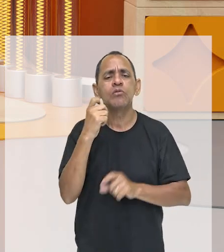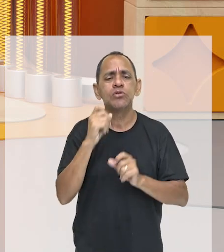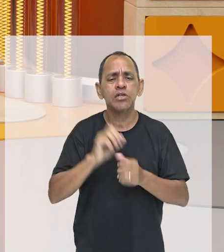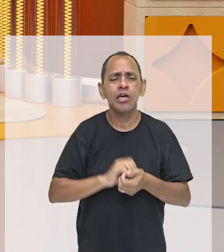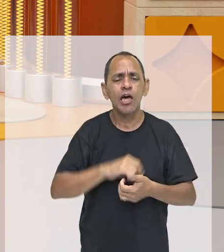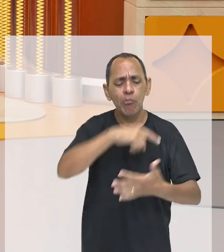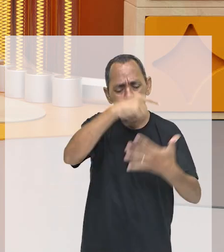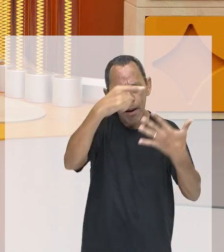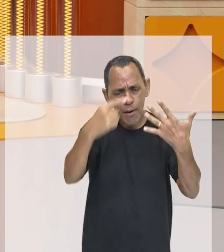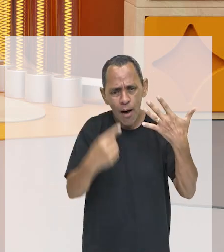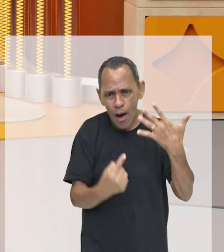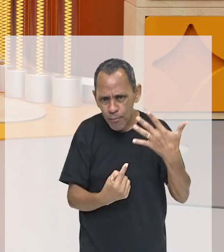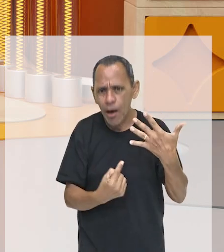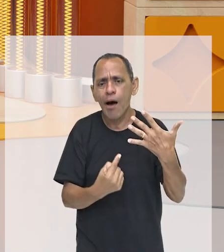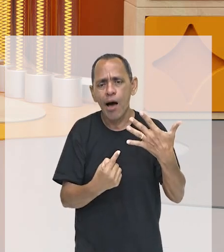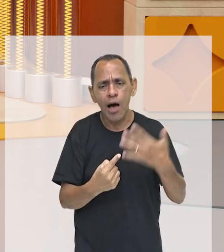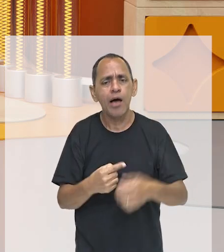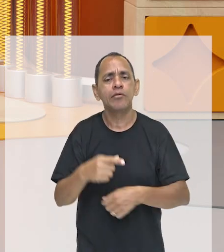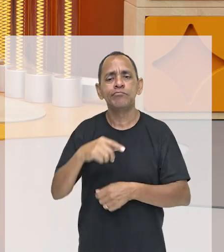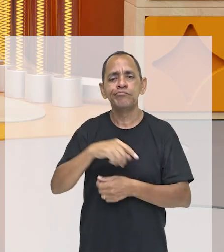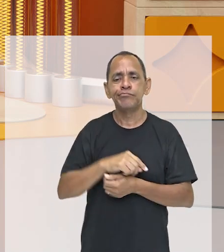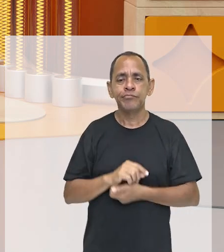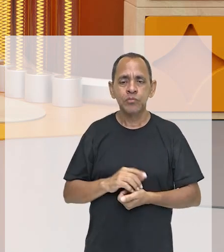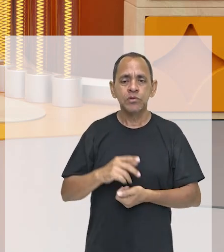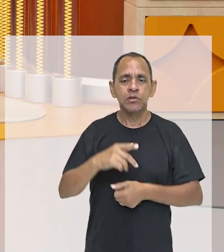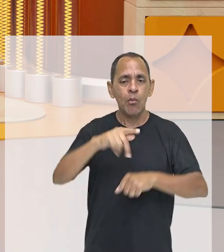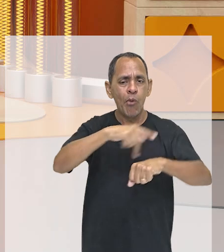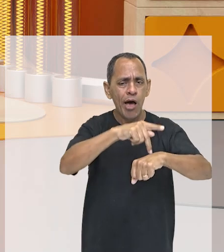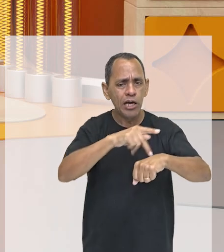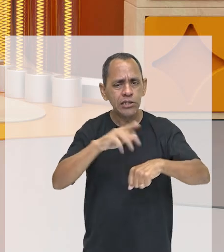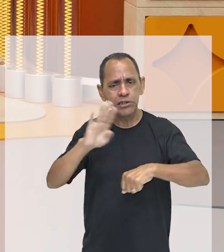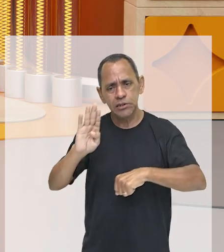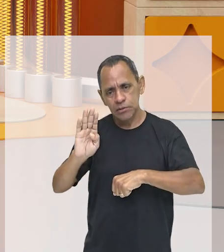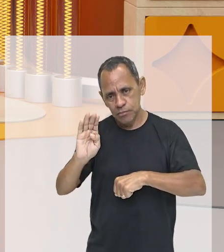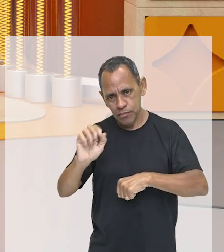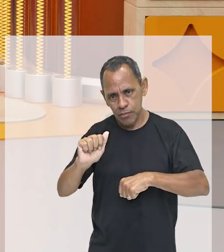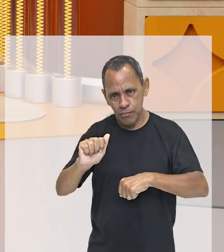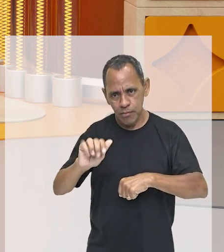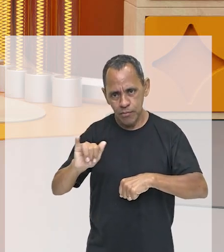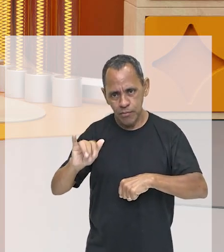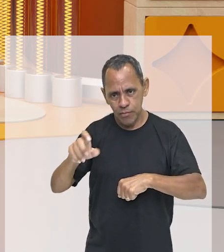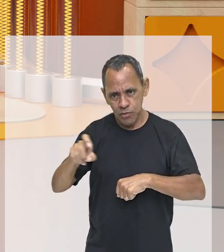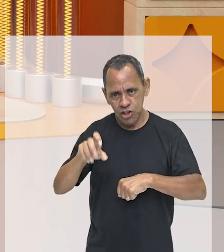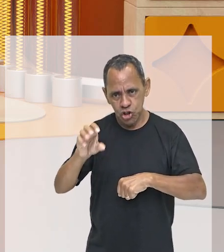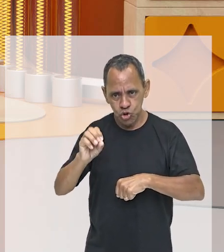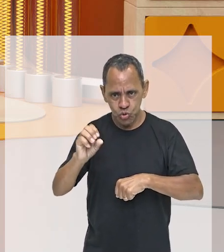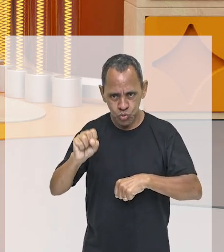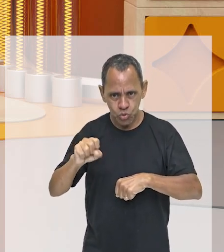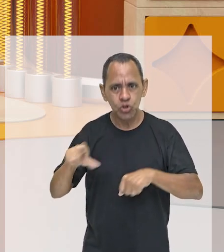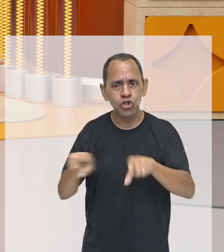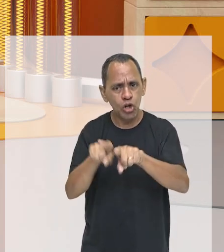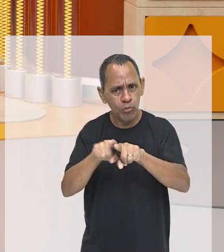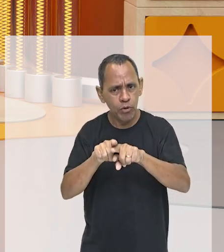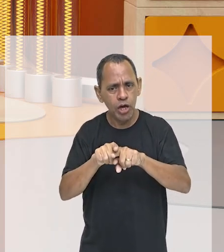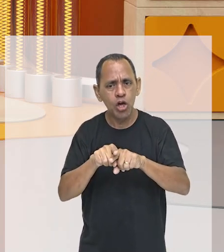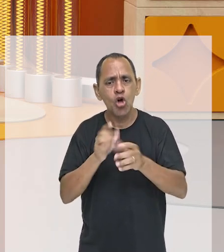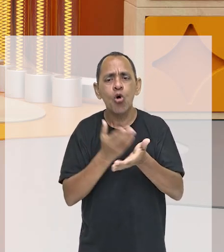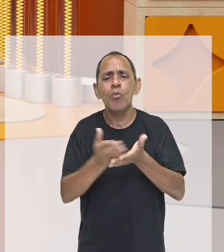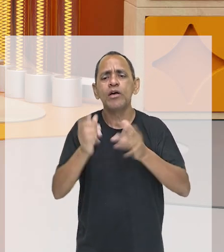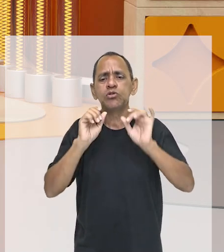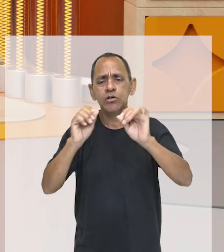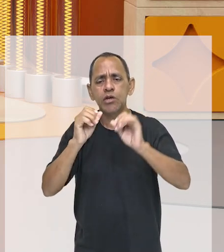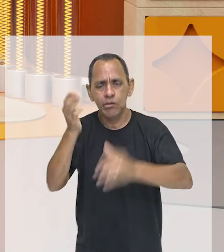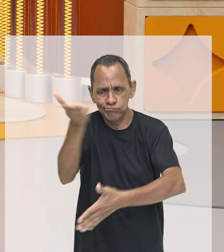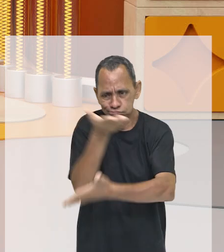Países Baixos, Netherlands. Isso a gente acaba observando que esses países começam a se juntar, né? Ter uma conversa